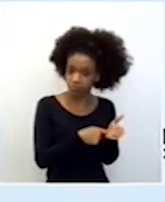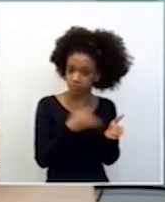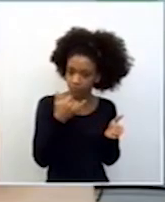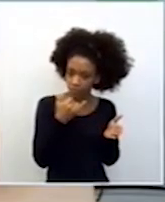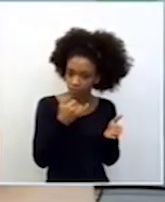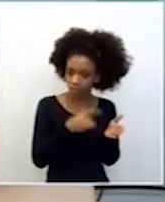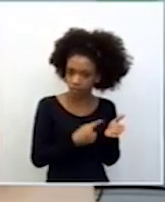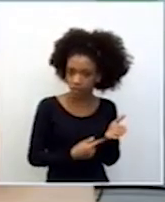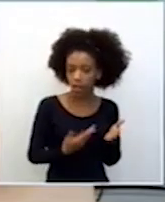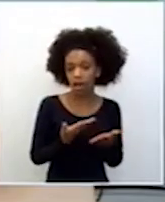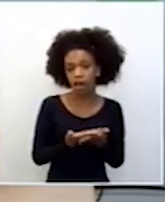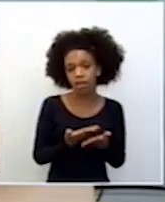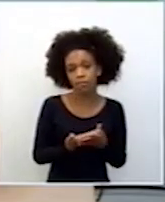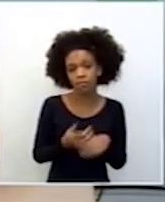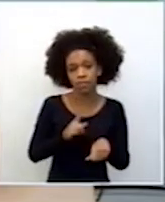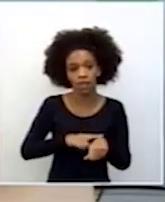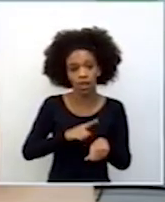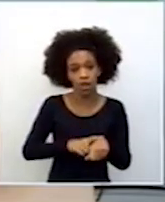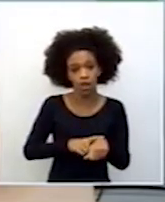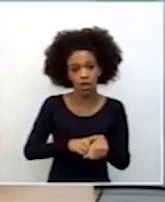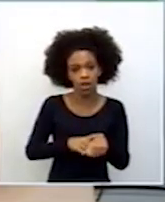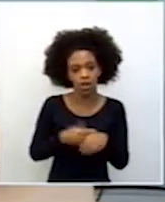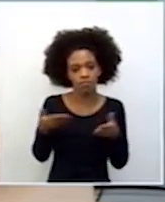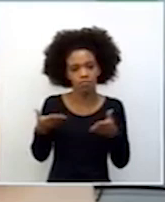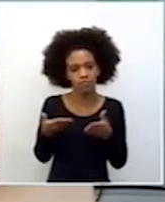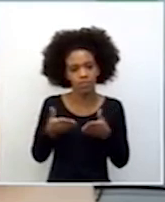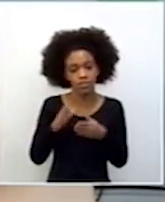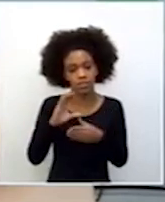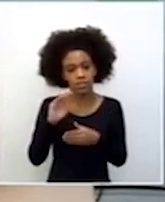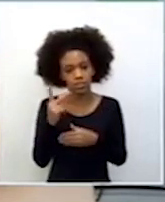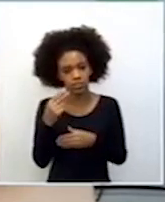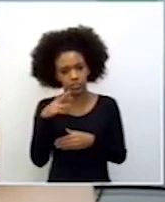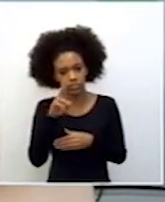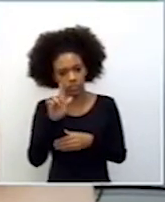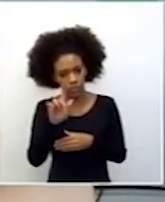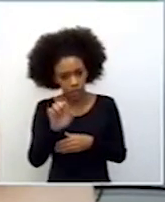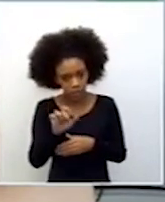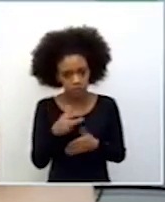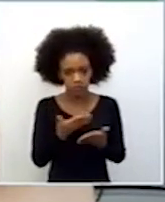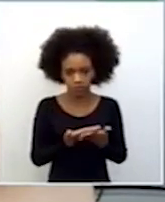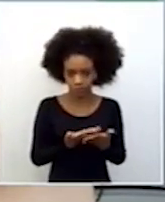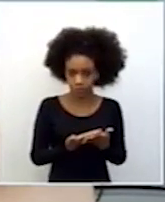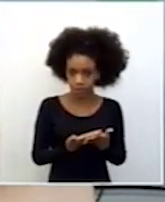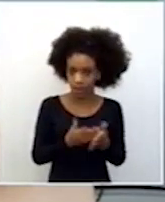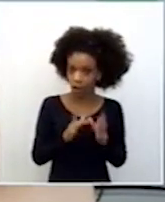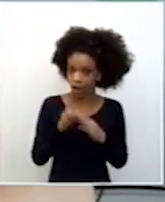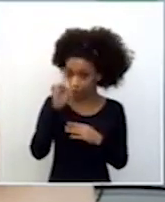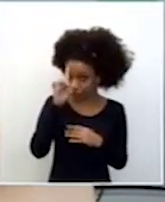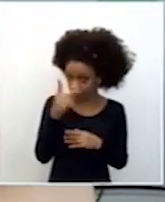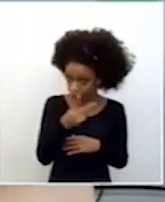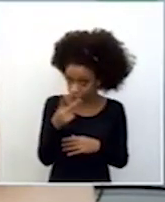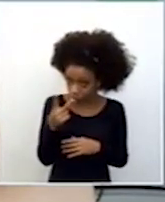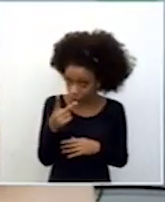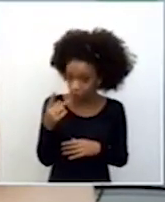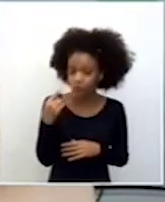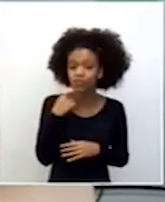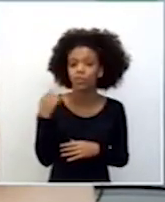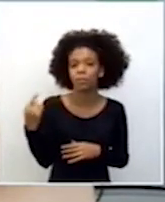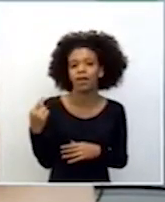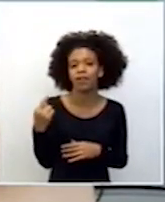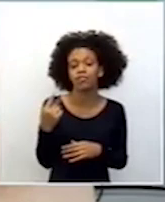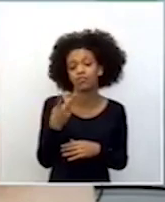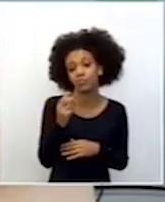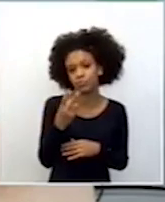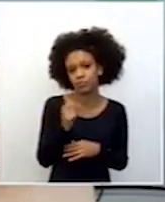da aula, a hora e a vez da charge na sala de aula. Não esqueça de colocar a data de hoje, 22 de maio de 2020. Vai lá, pega o